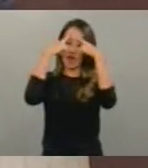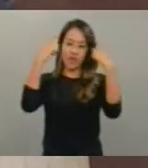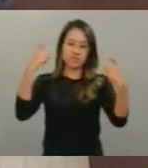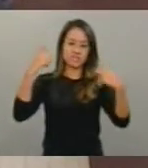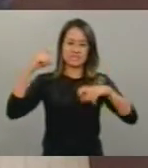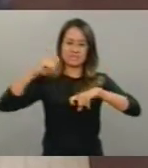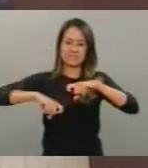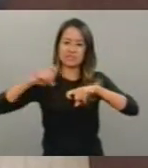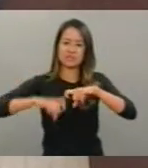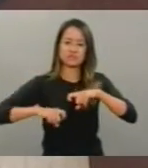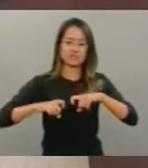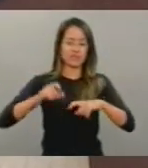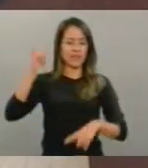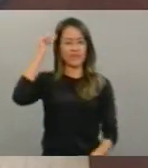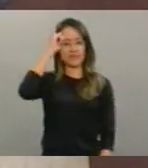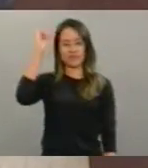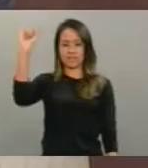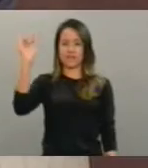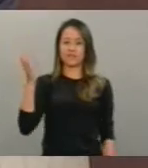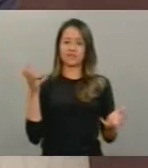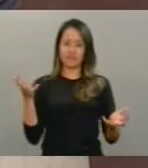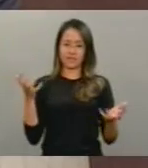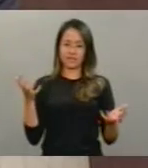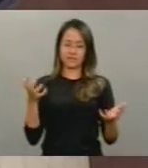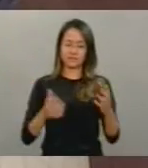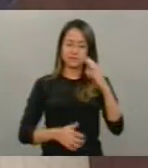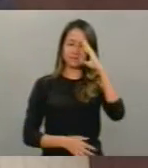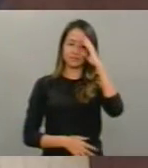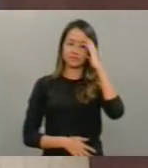se naturaliza. Eu peço, para finalizar,